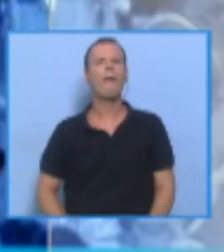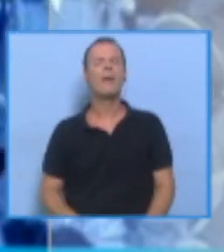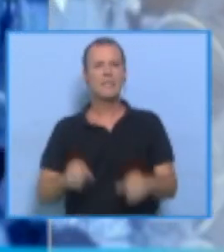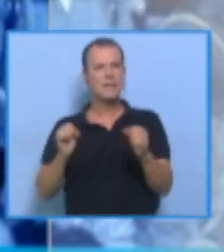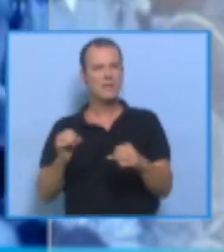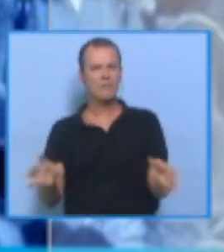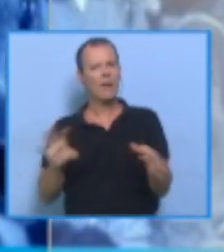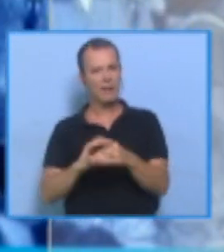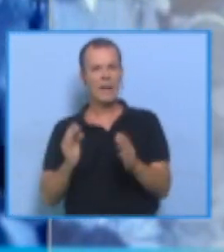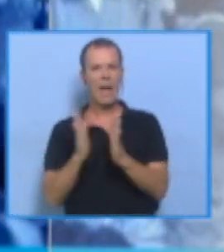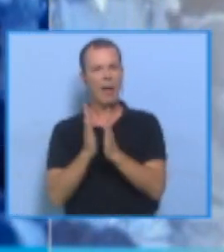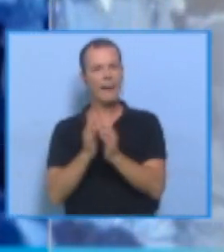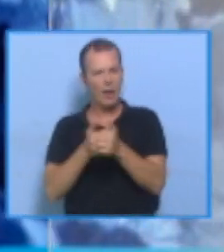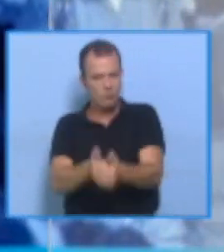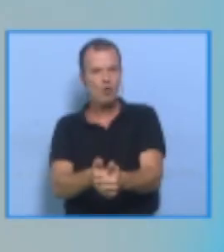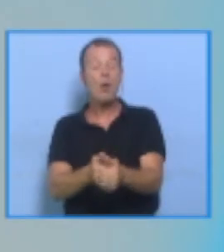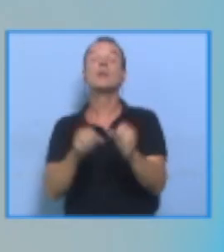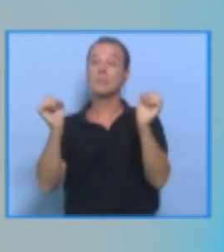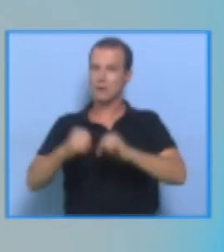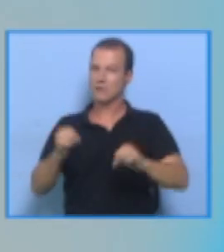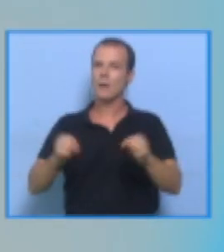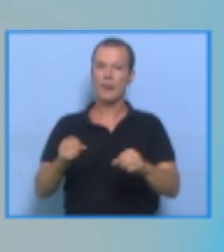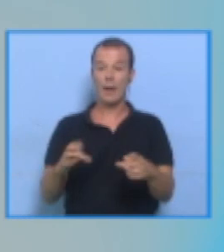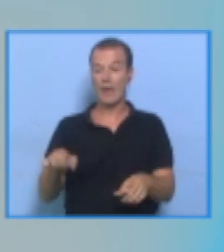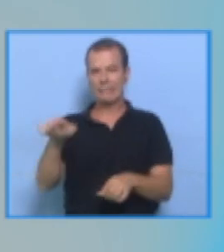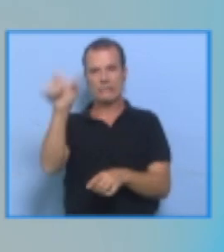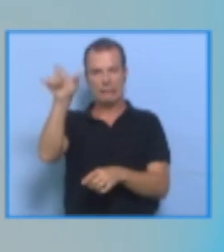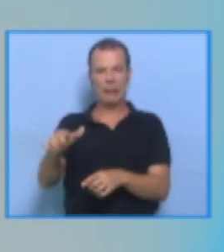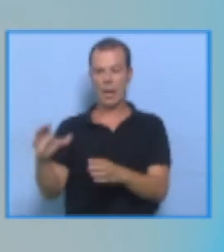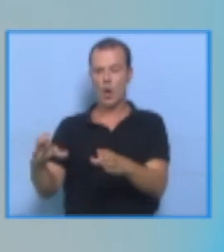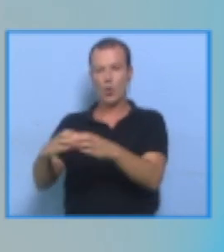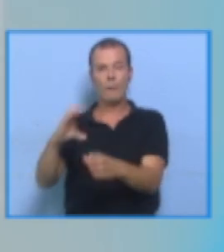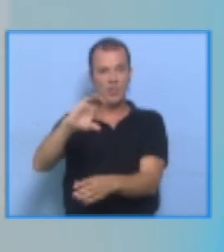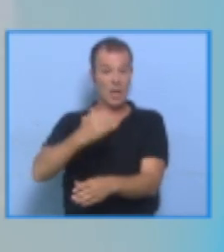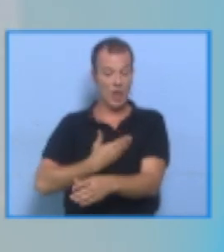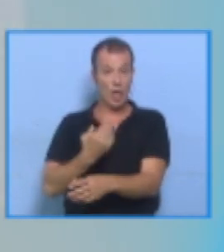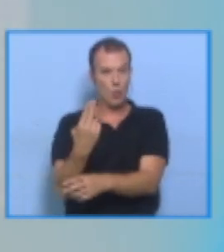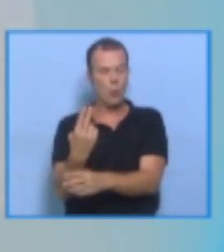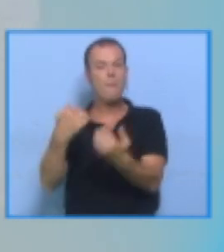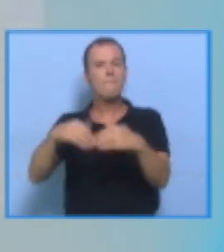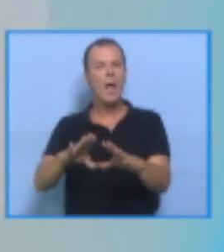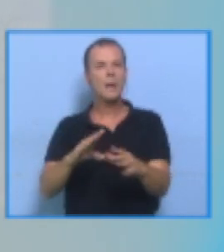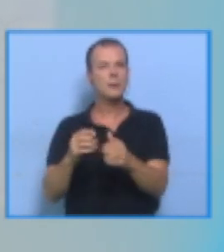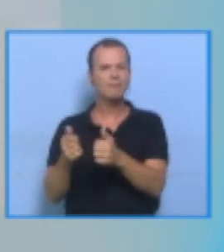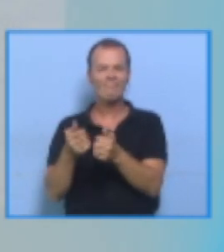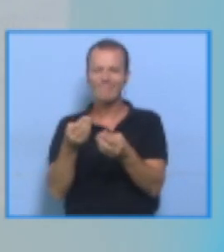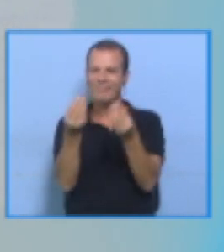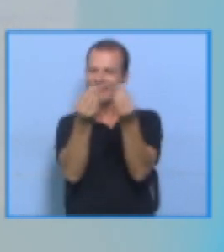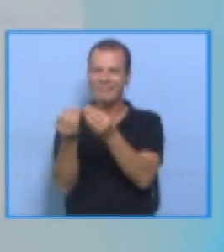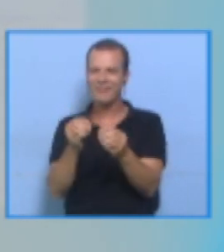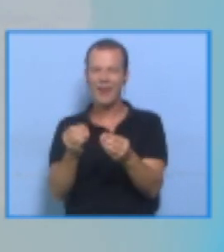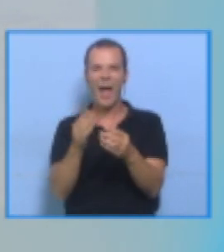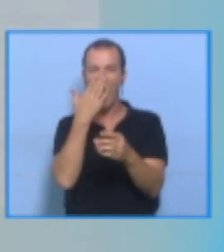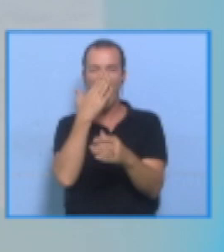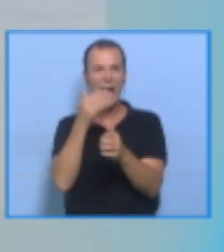doutrina social da Igreja. É verdade, ela vem do grupo da CDU, portanto dos cristãos-democratas, mas o alinhamento é total,